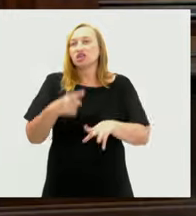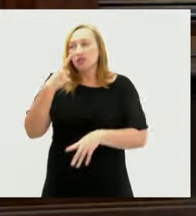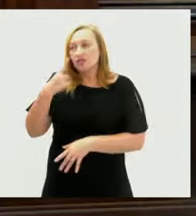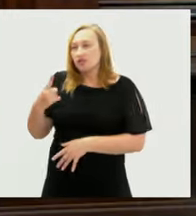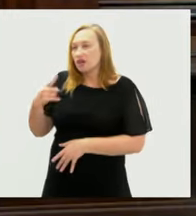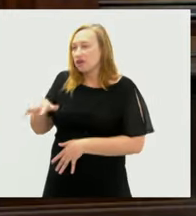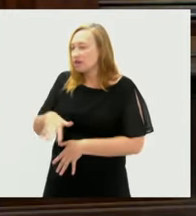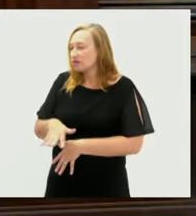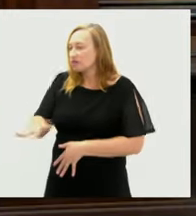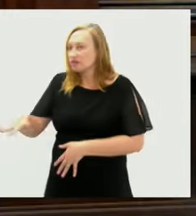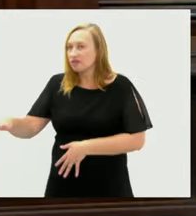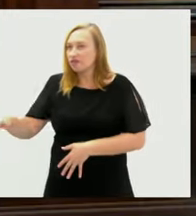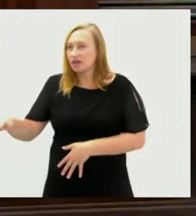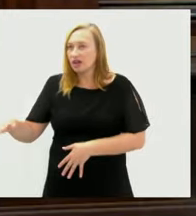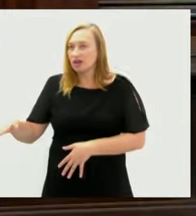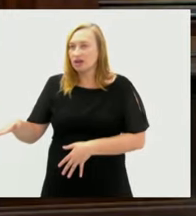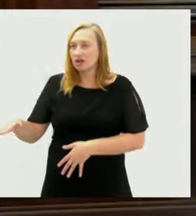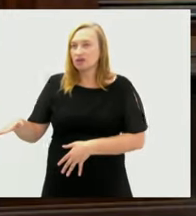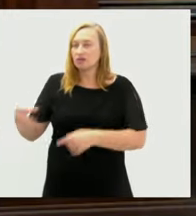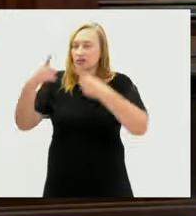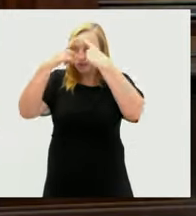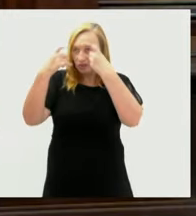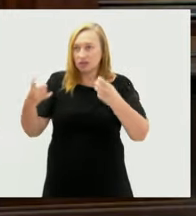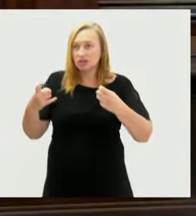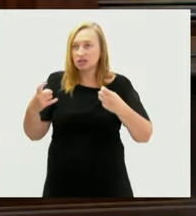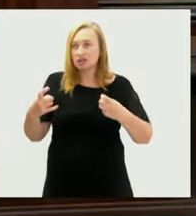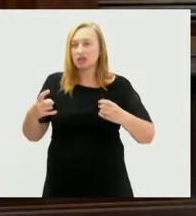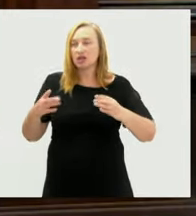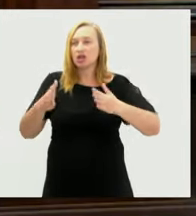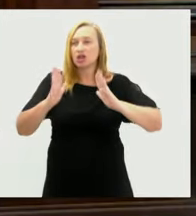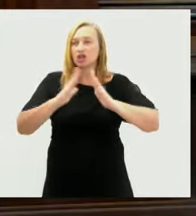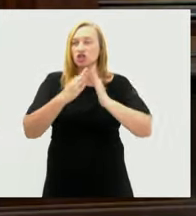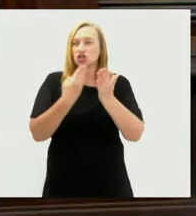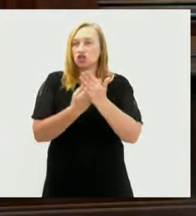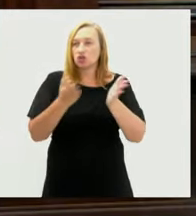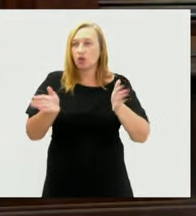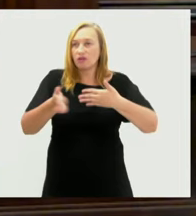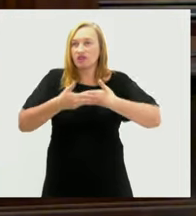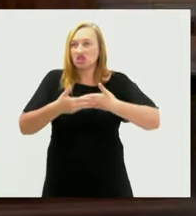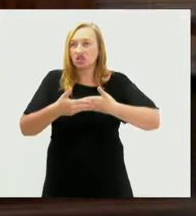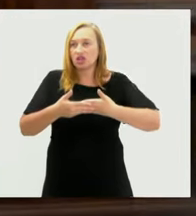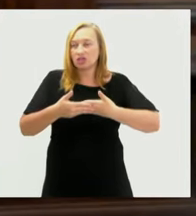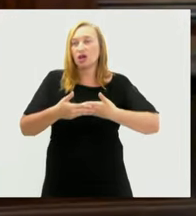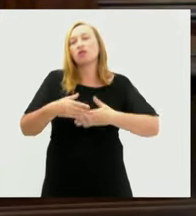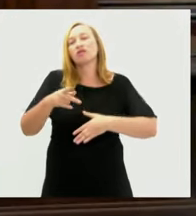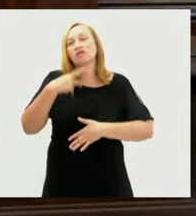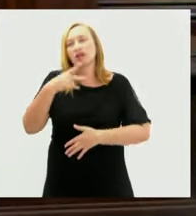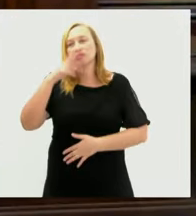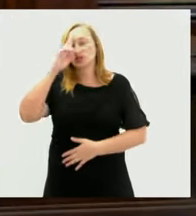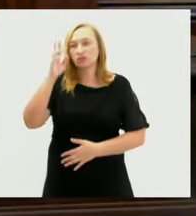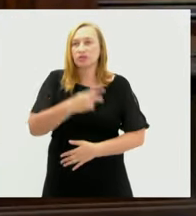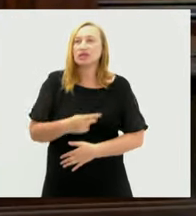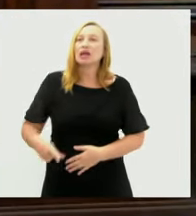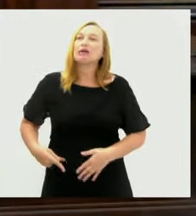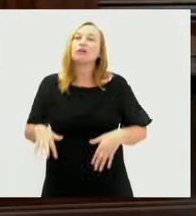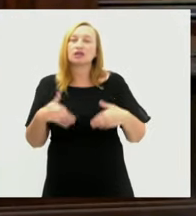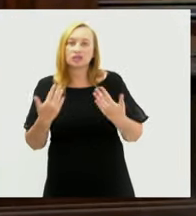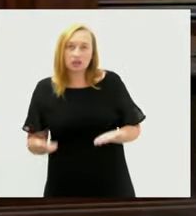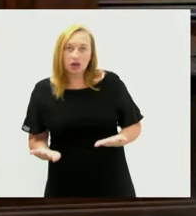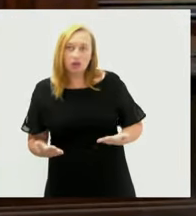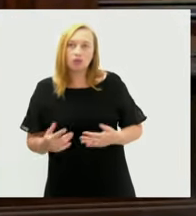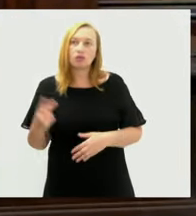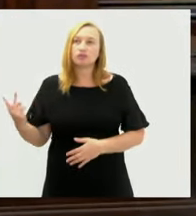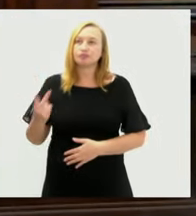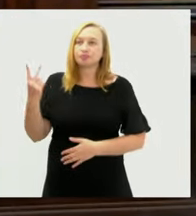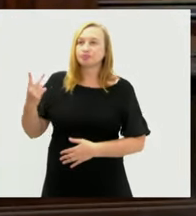de alunos sem aula mais um dia. É disso que se trata, senhora presidenta. Então, a prioridade política